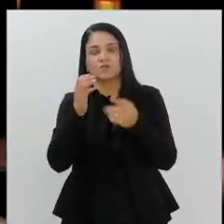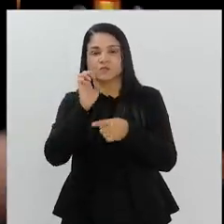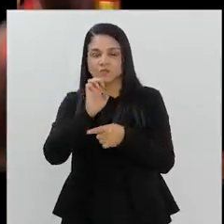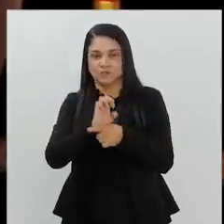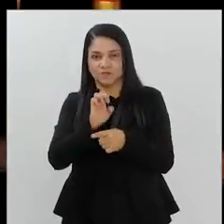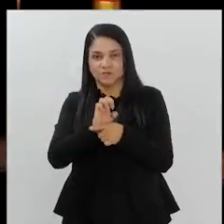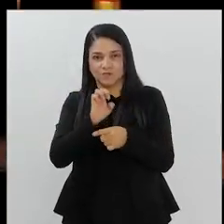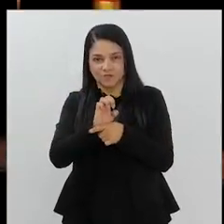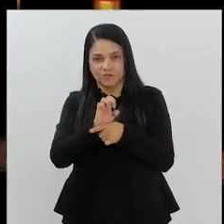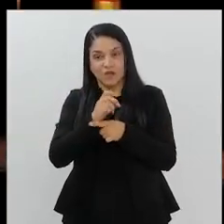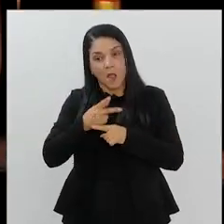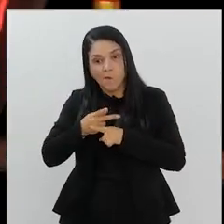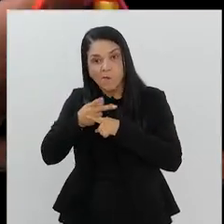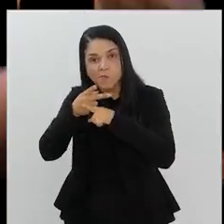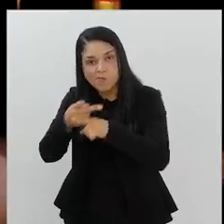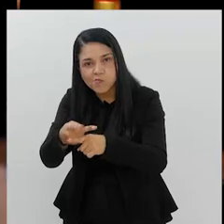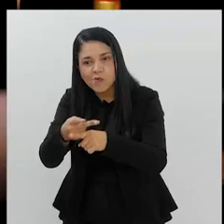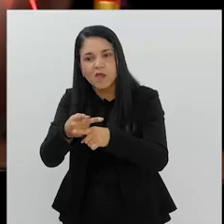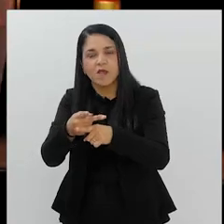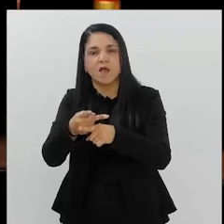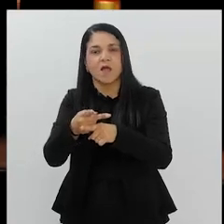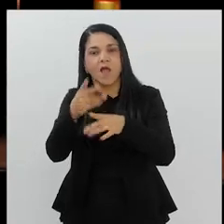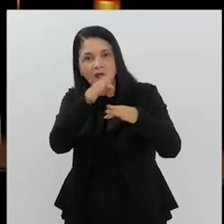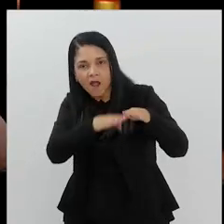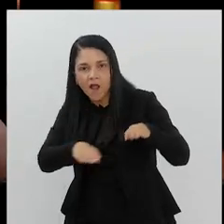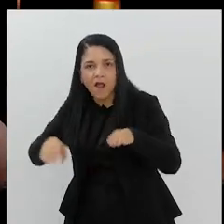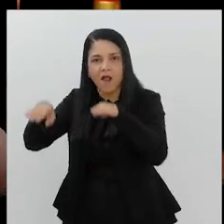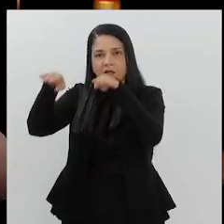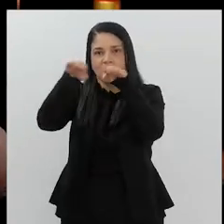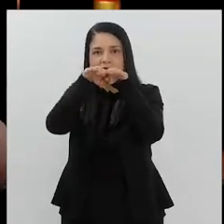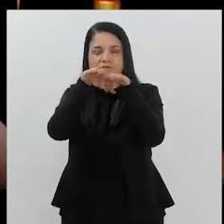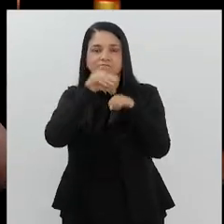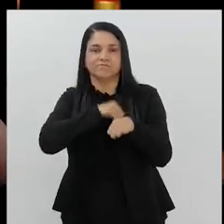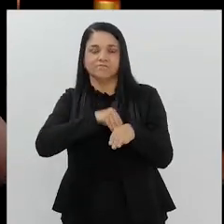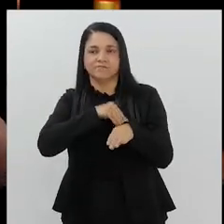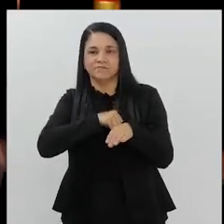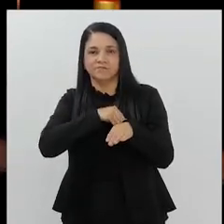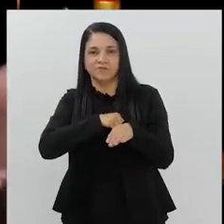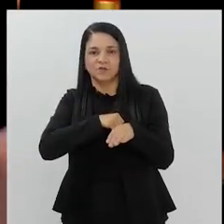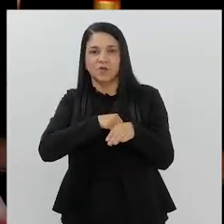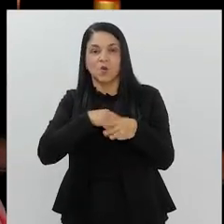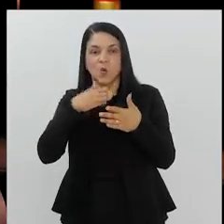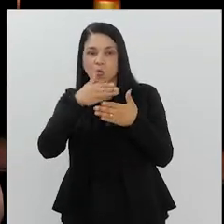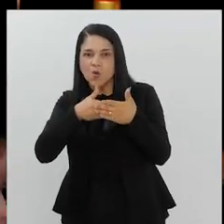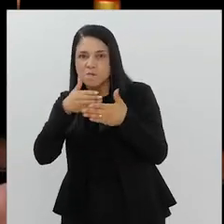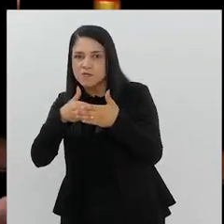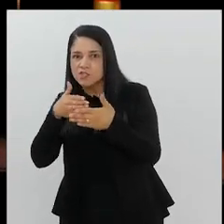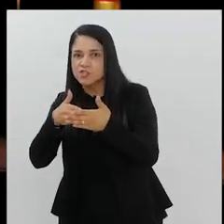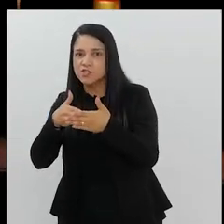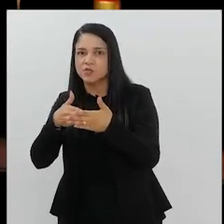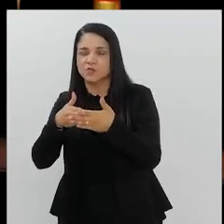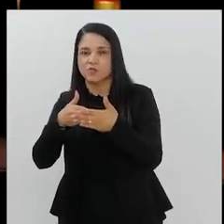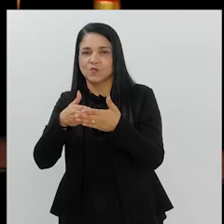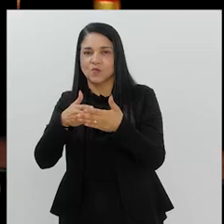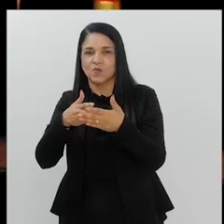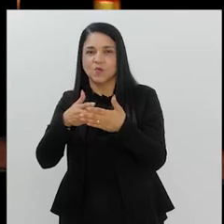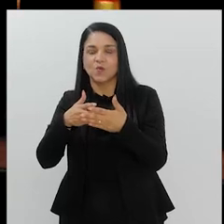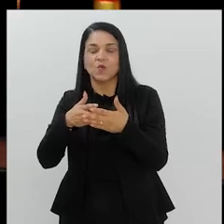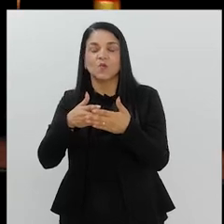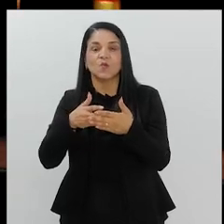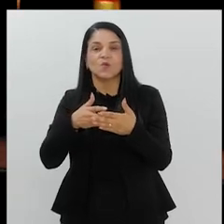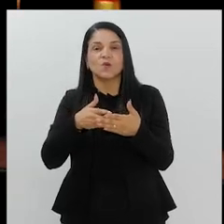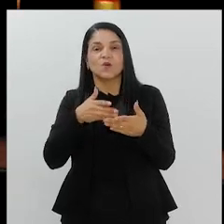estimulam o estado a buscar ativamente a Equidade salarial eh impedindo ou constrangendo